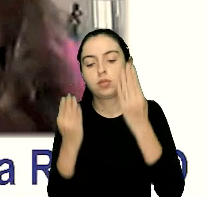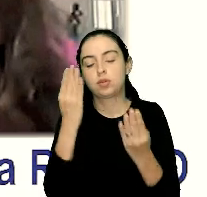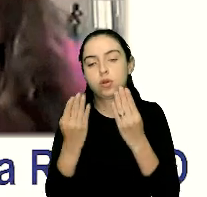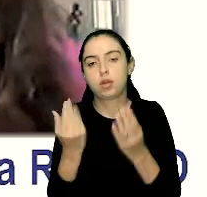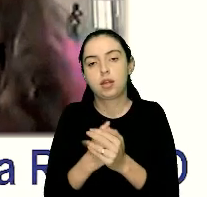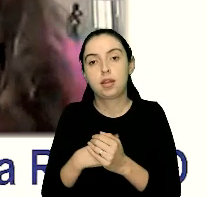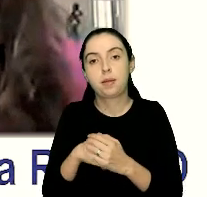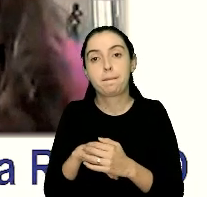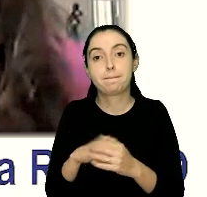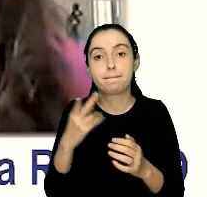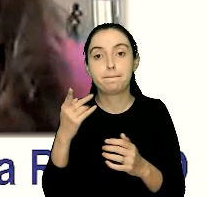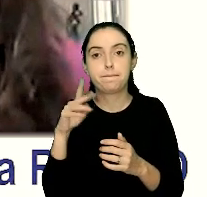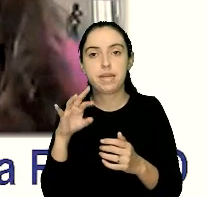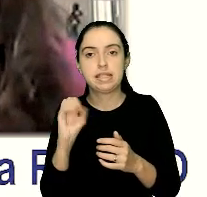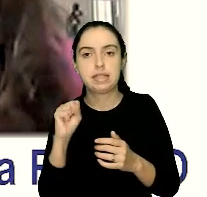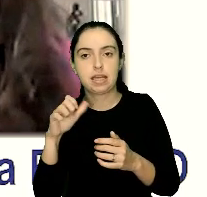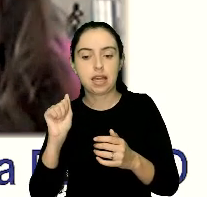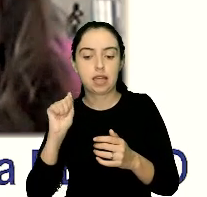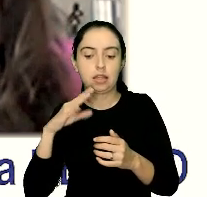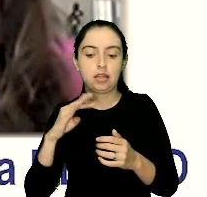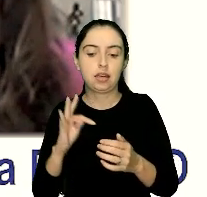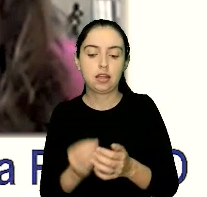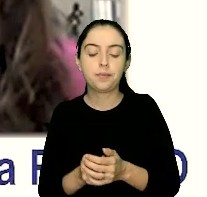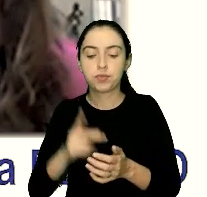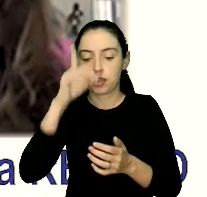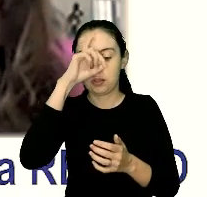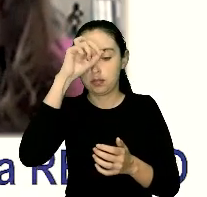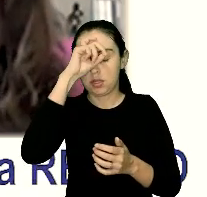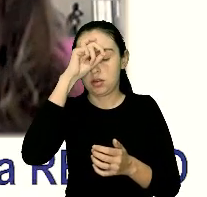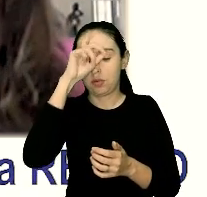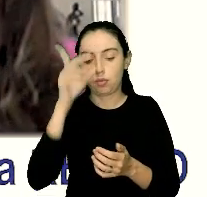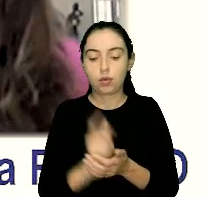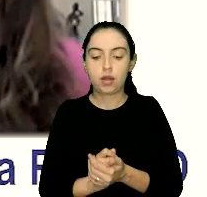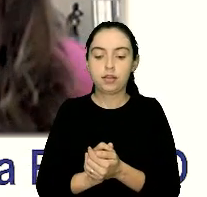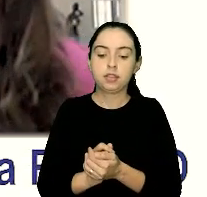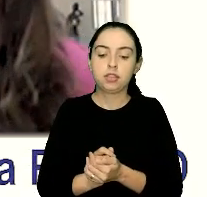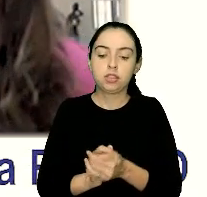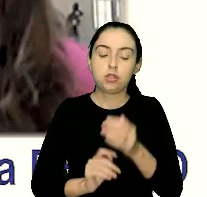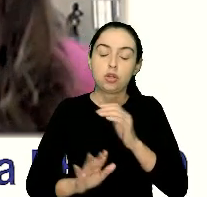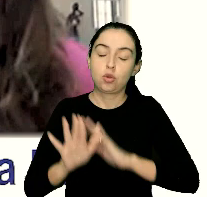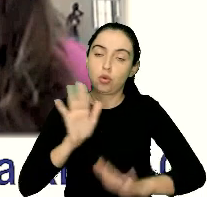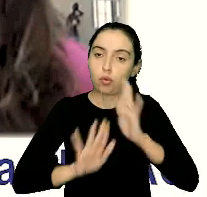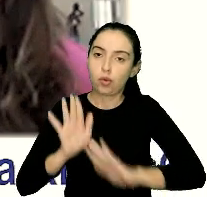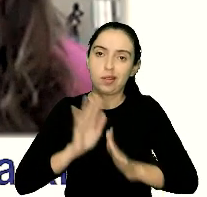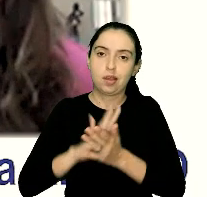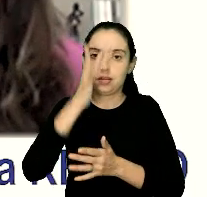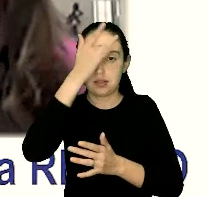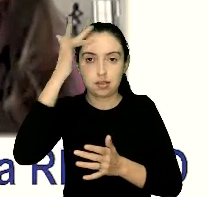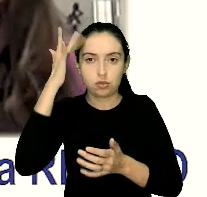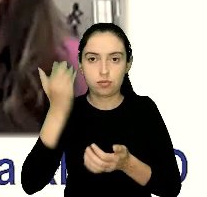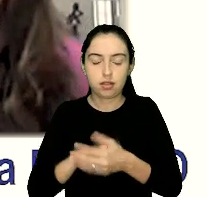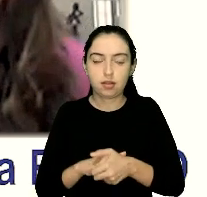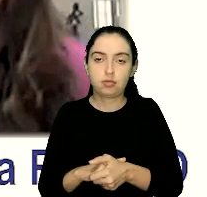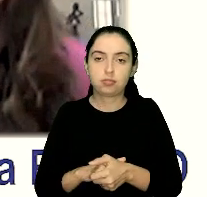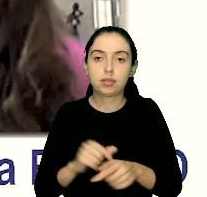hospital-dia, clínicas e hospitais para tratamento de saúde mental, bem como de dependência química.